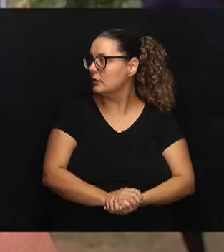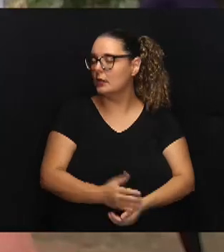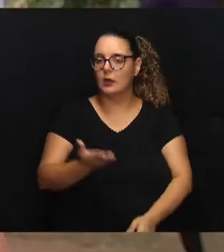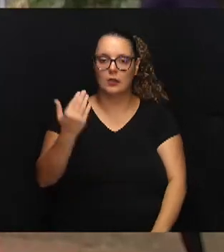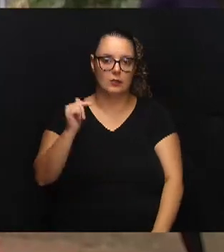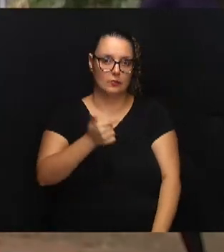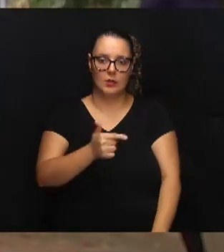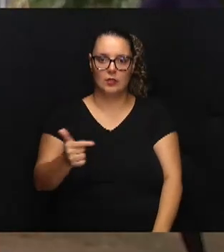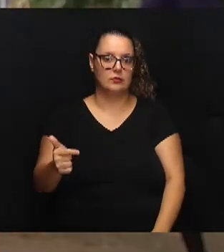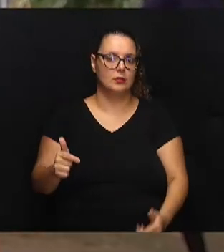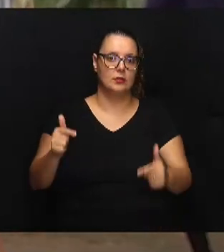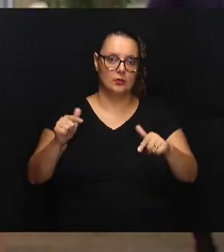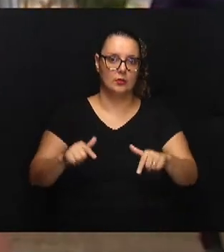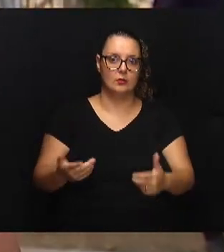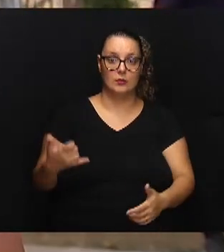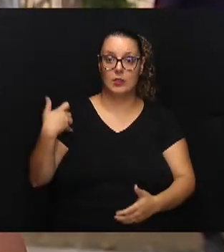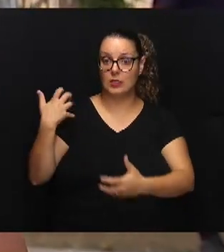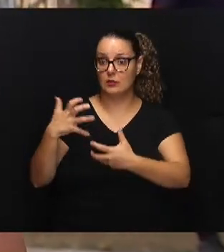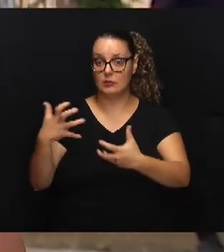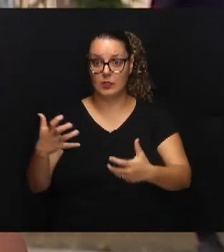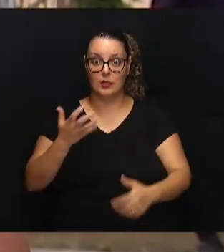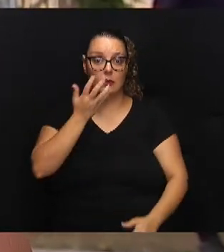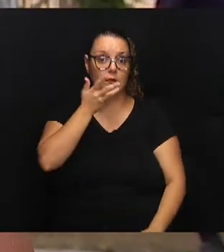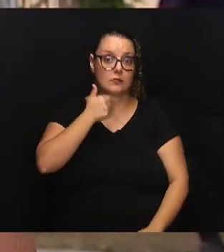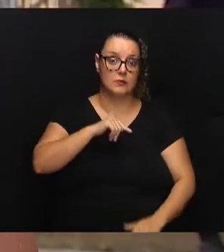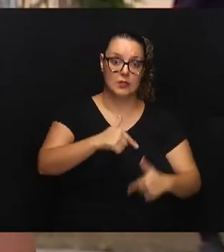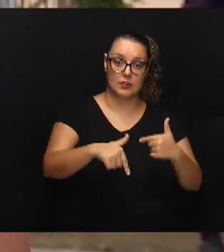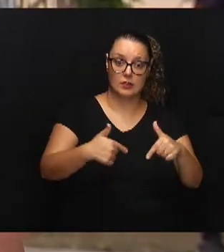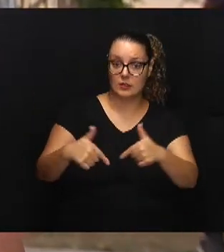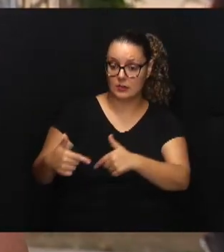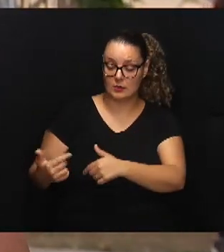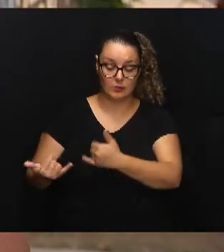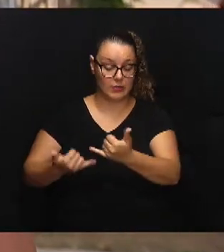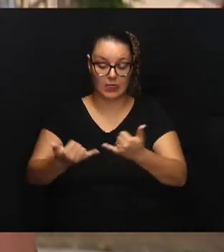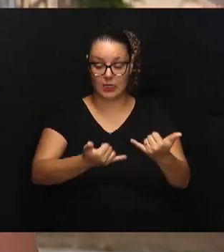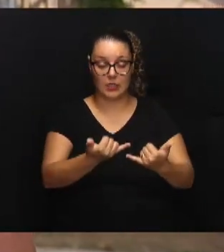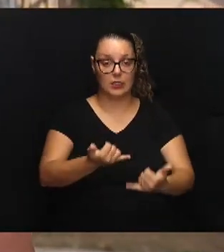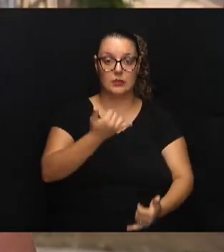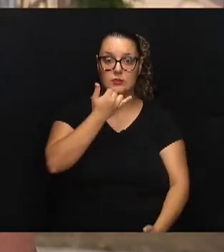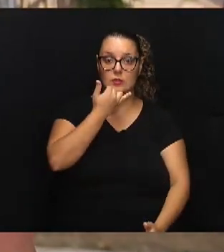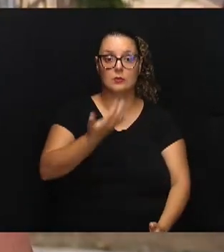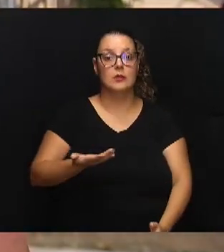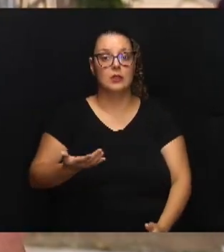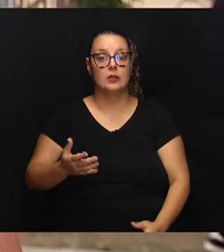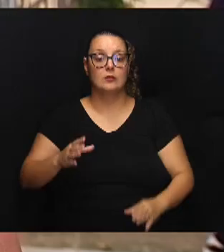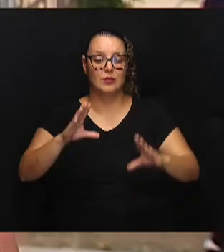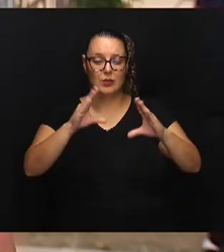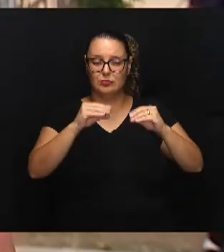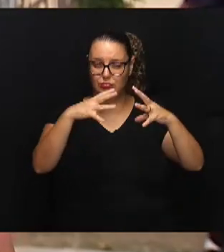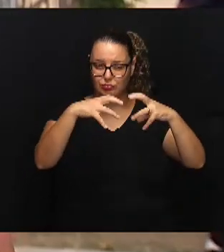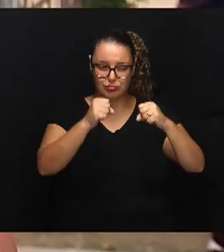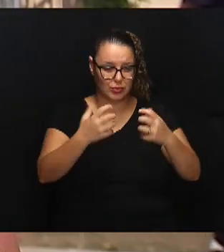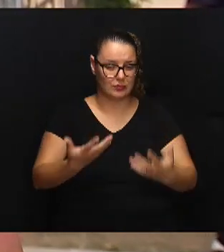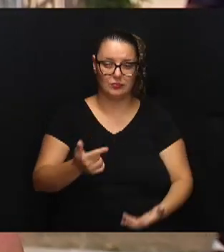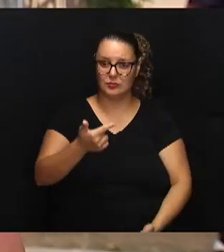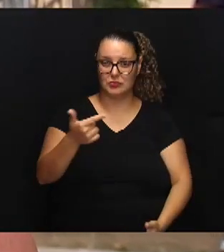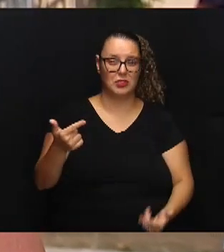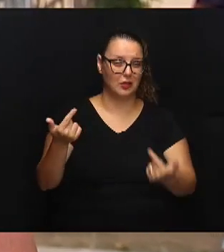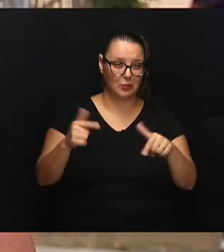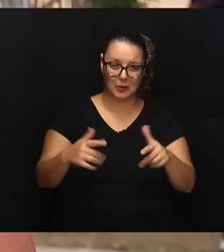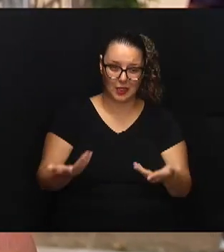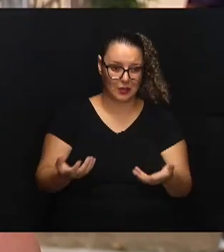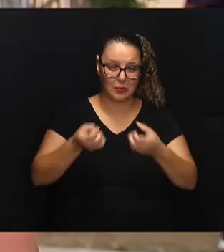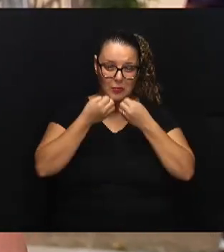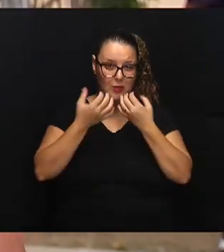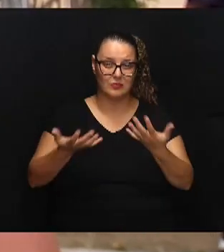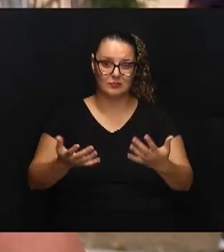tinha espaço, né, para idosos, para as crianças brincarem, ia para outros lugares, né? À noite ficava muito escuro isso aqui, não tinha...